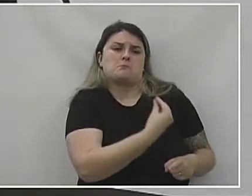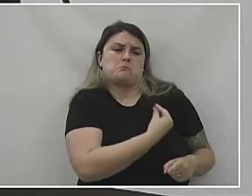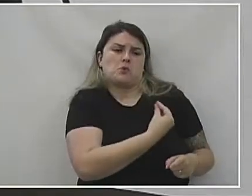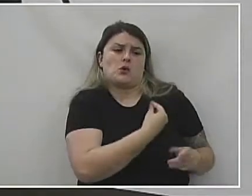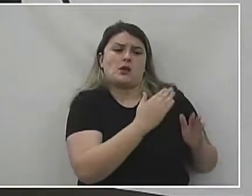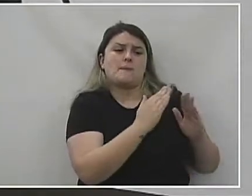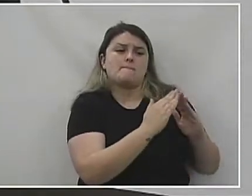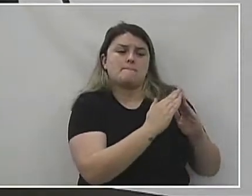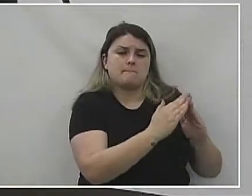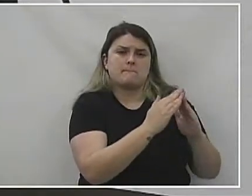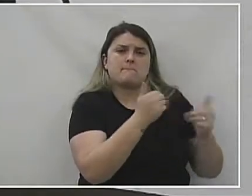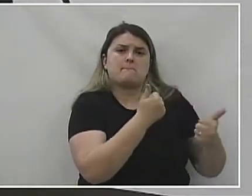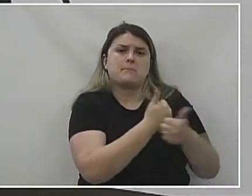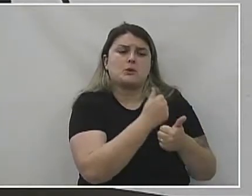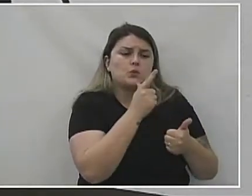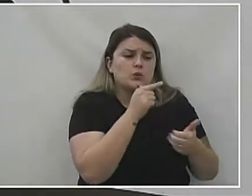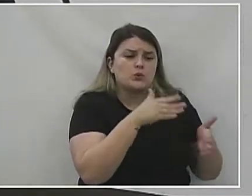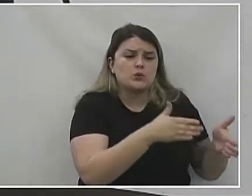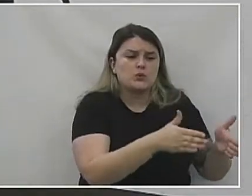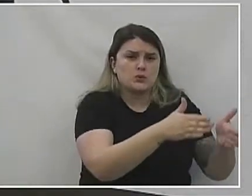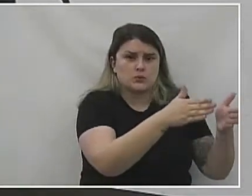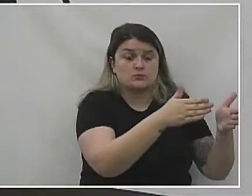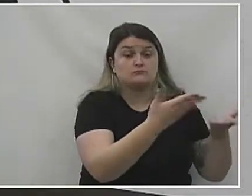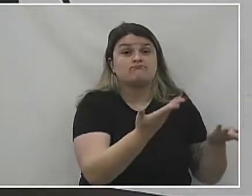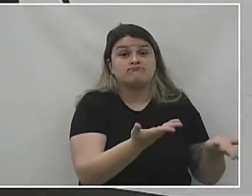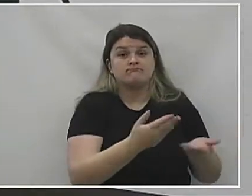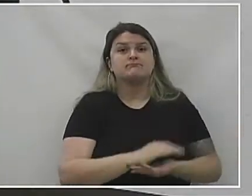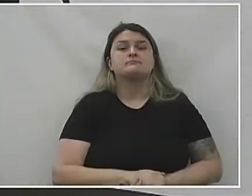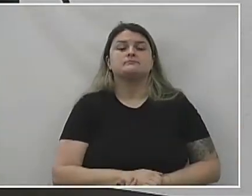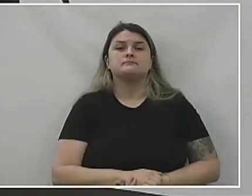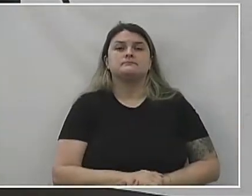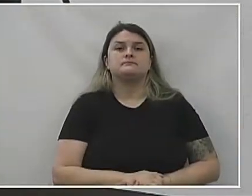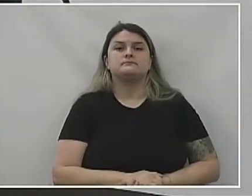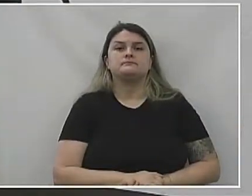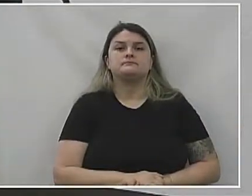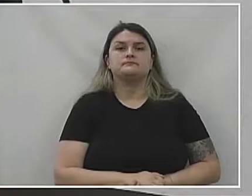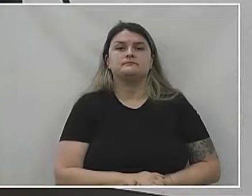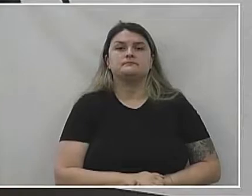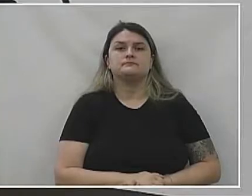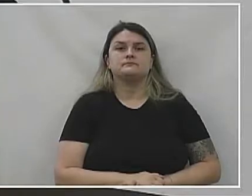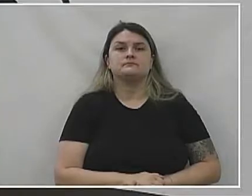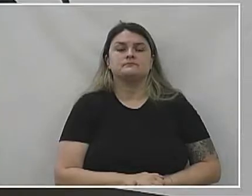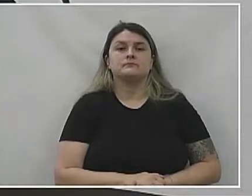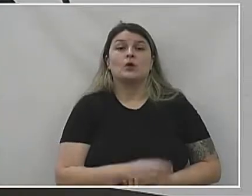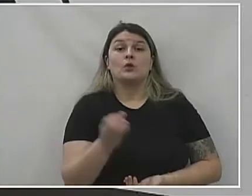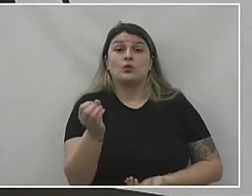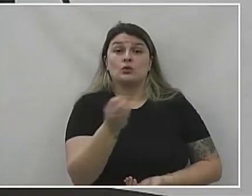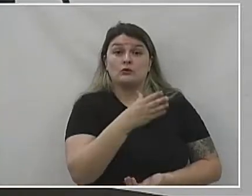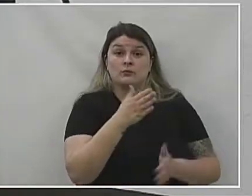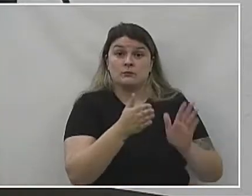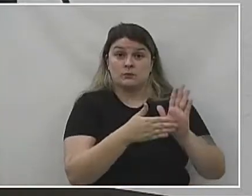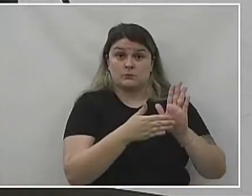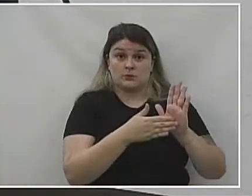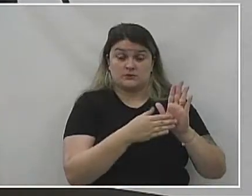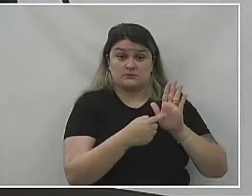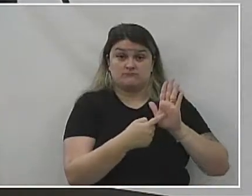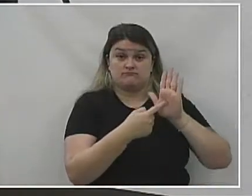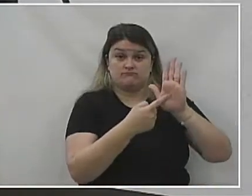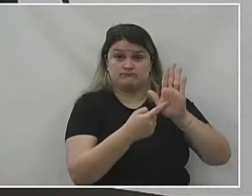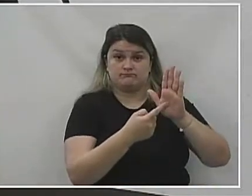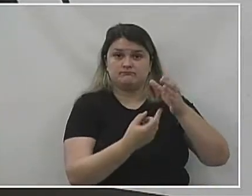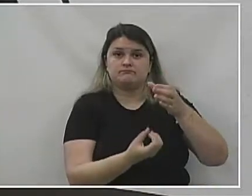importante que não estava sendo atendido naquelas propostas anteriores a nova proposta apresentada ainda